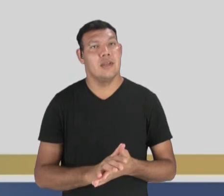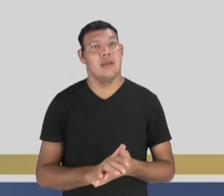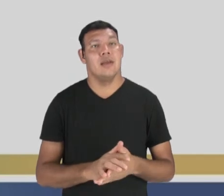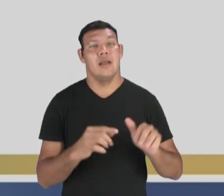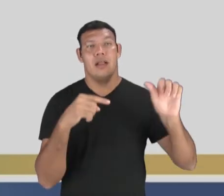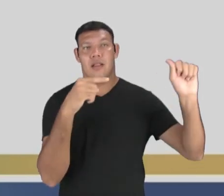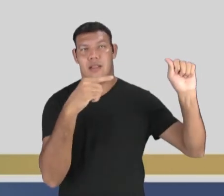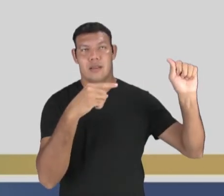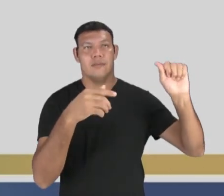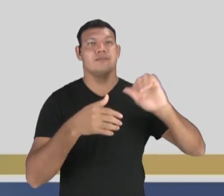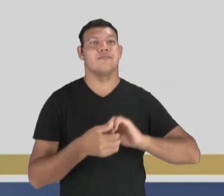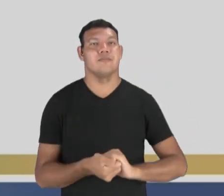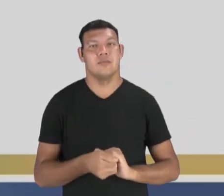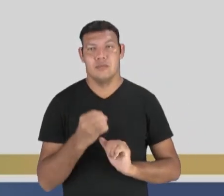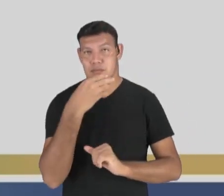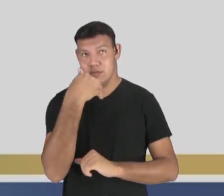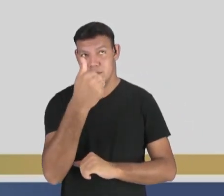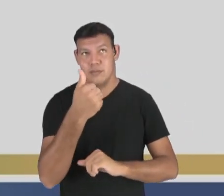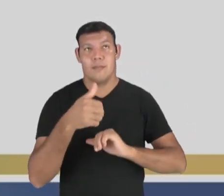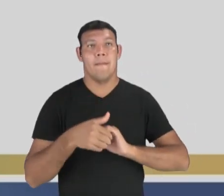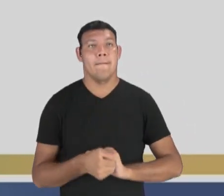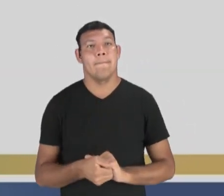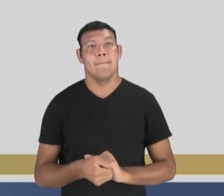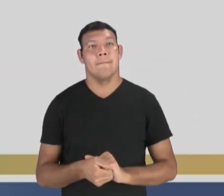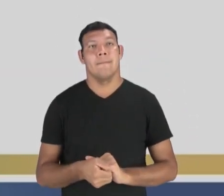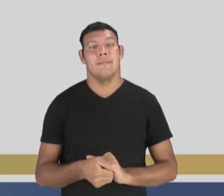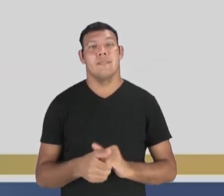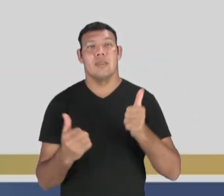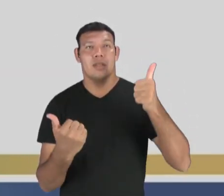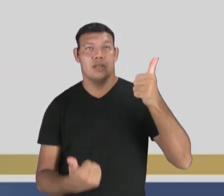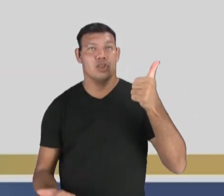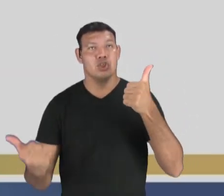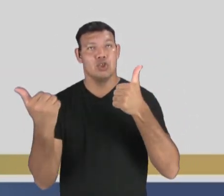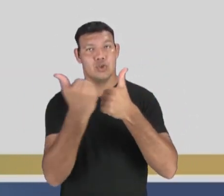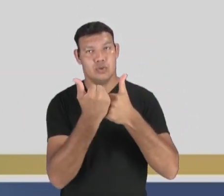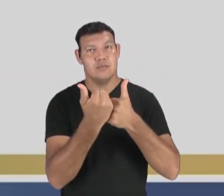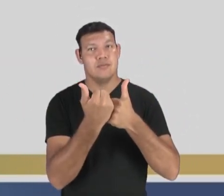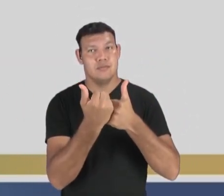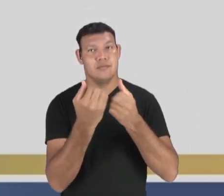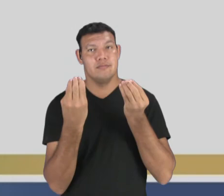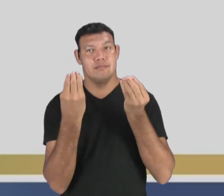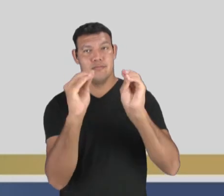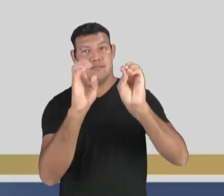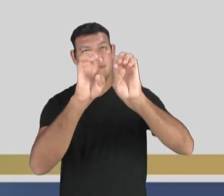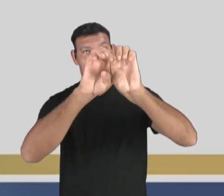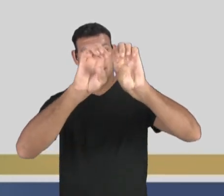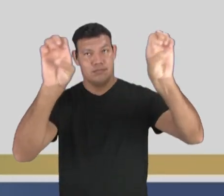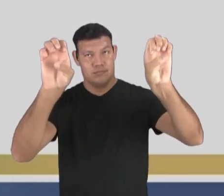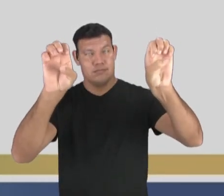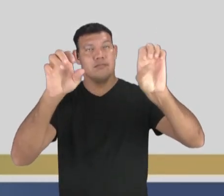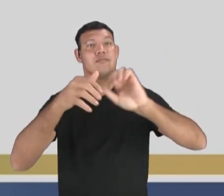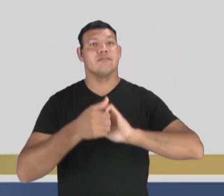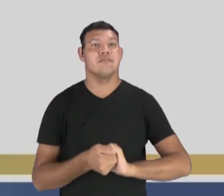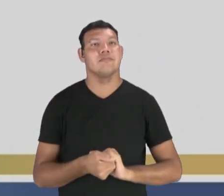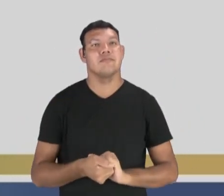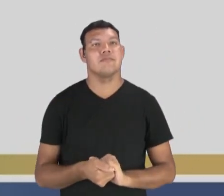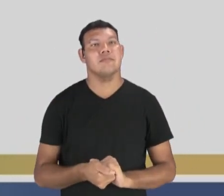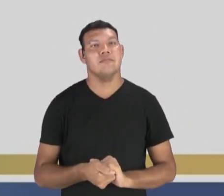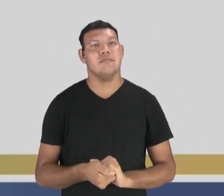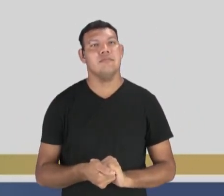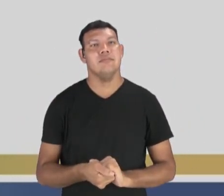alternativa, 1, 2, 3, tá bom? Então, fazendo as substituições no sistema, nós vamos ter a seguinte